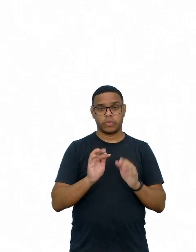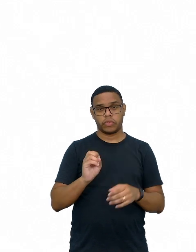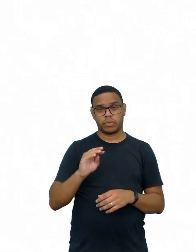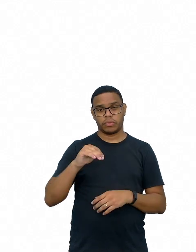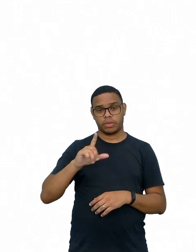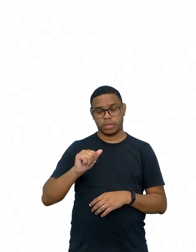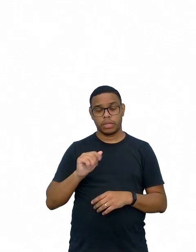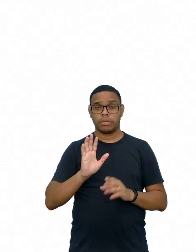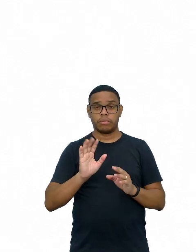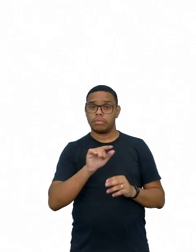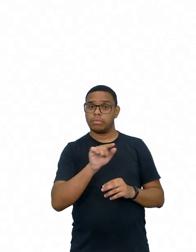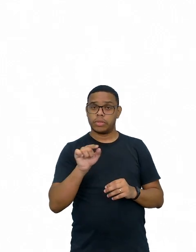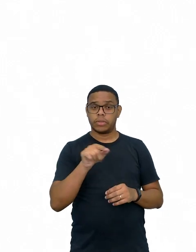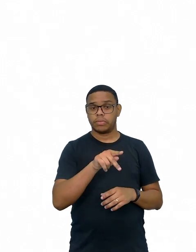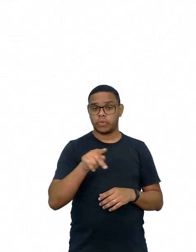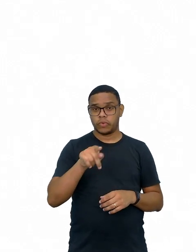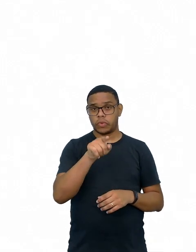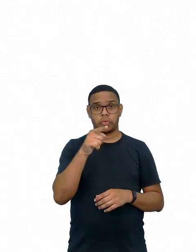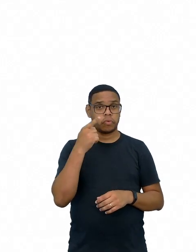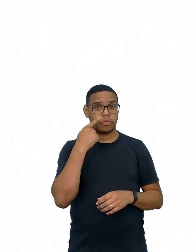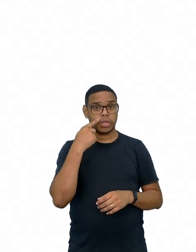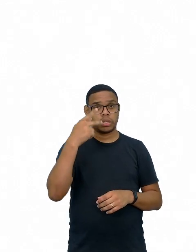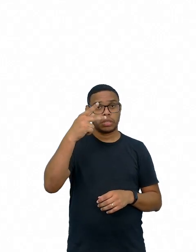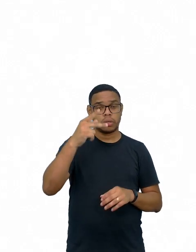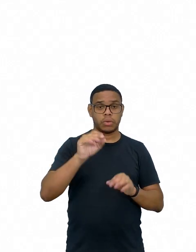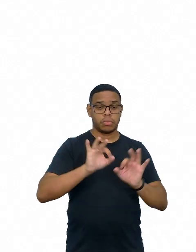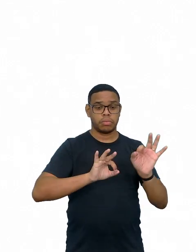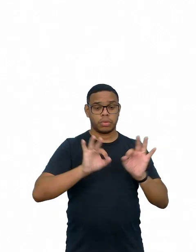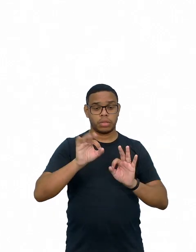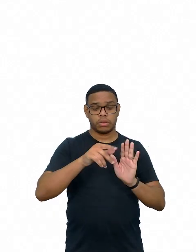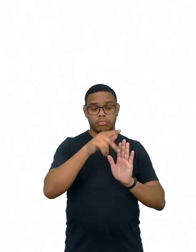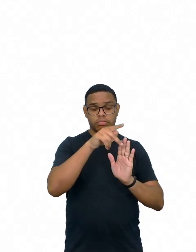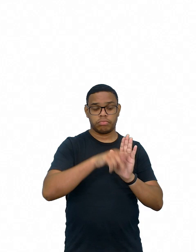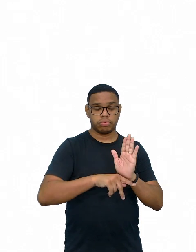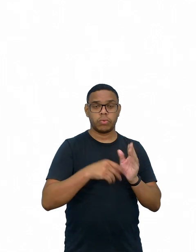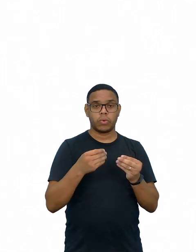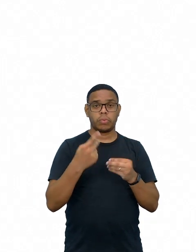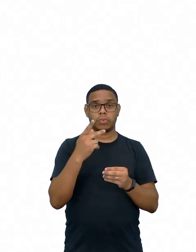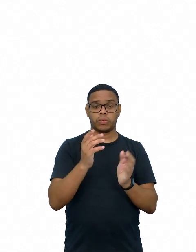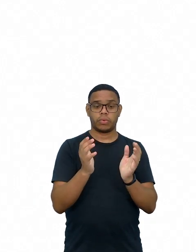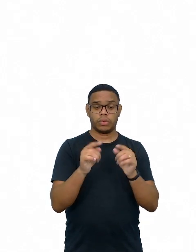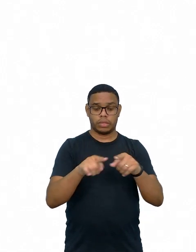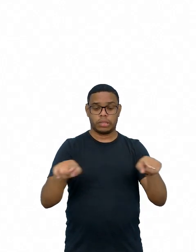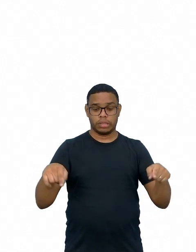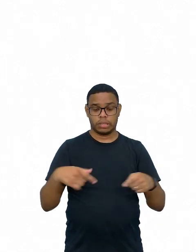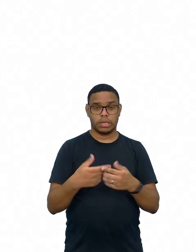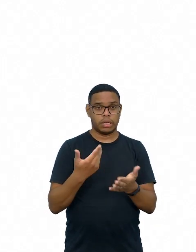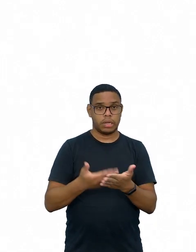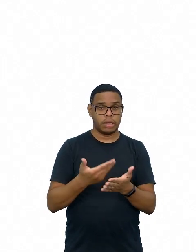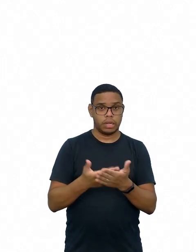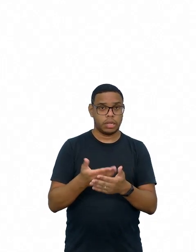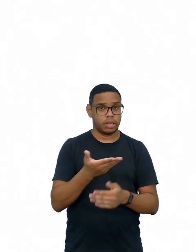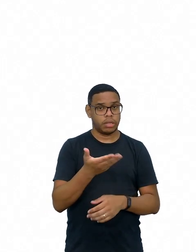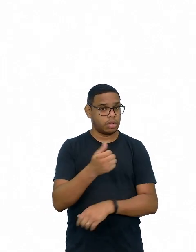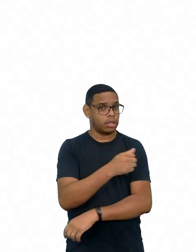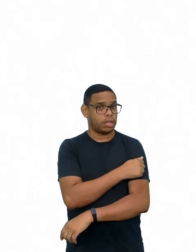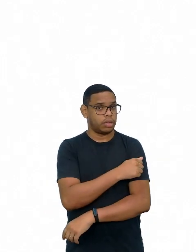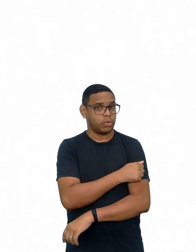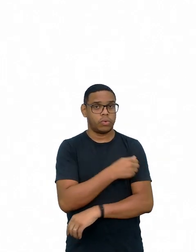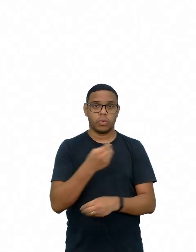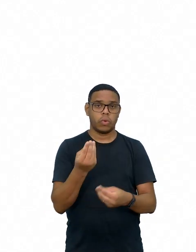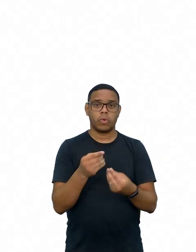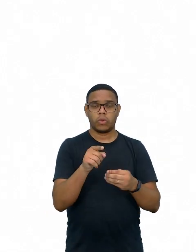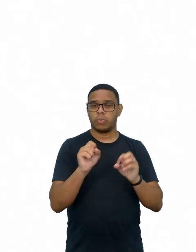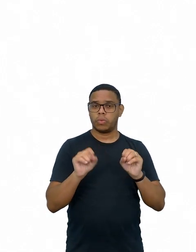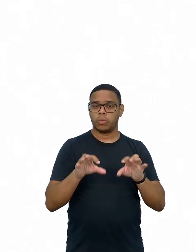professor, você verifica aí no seu plano, a sua turma, como é que você vai passar essas aulas.